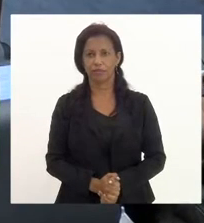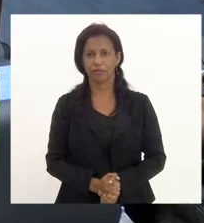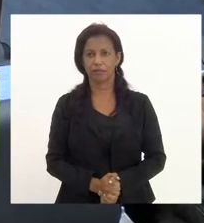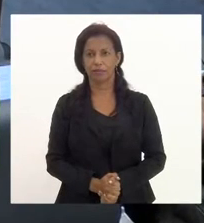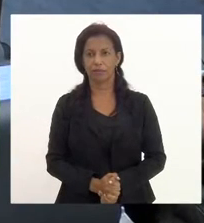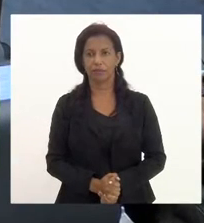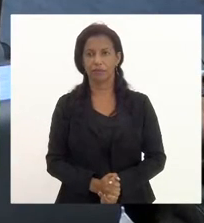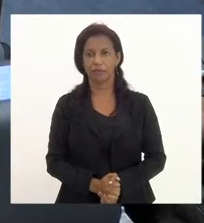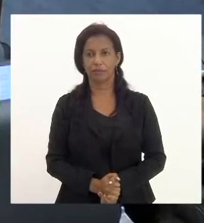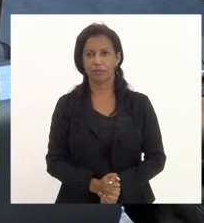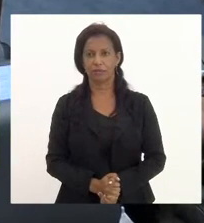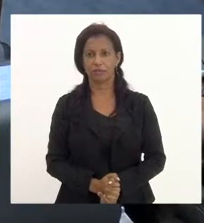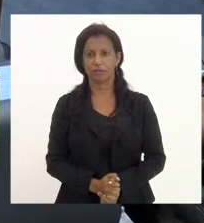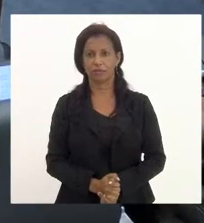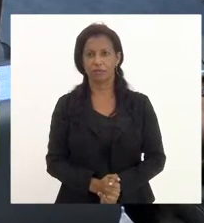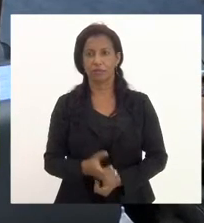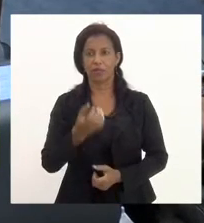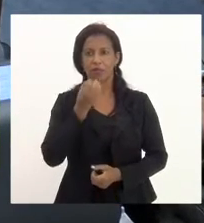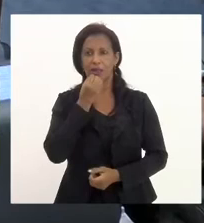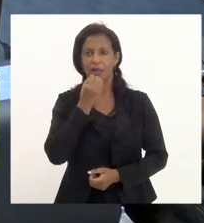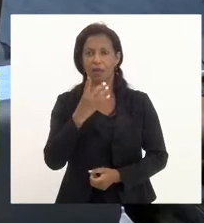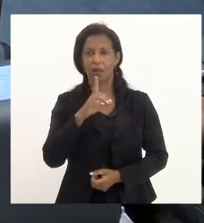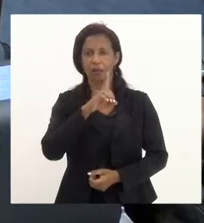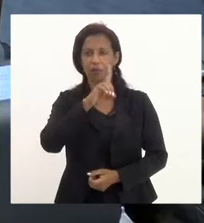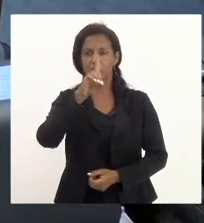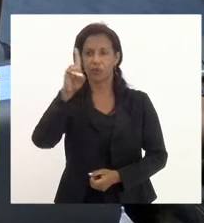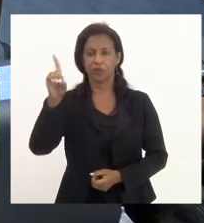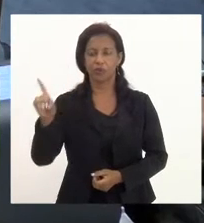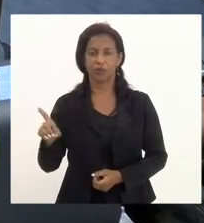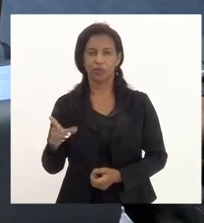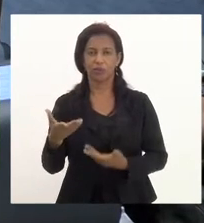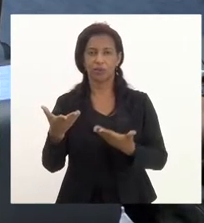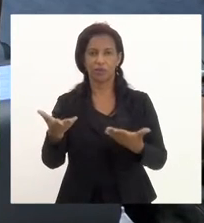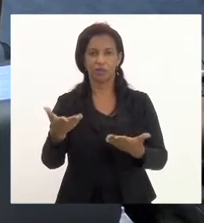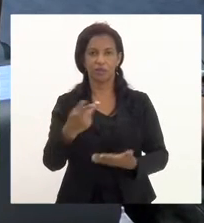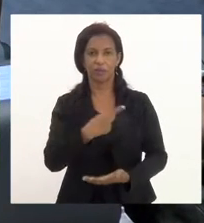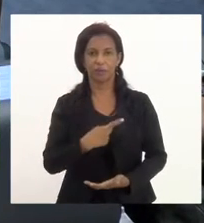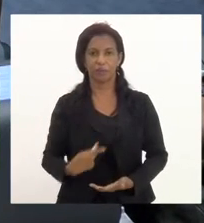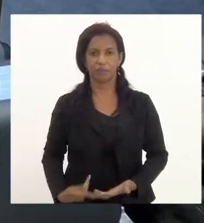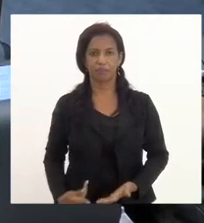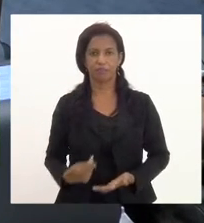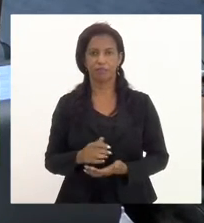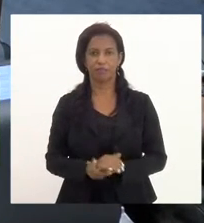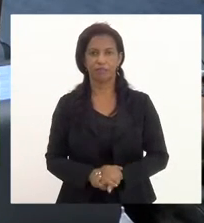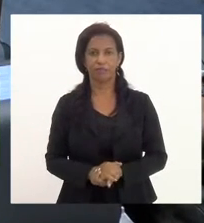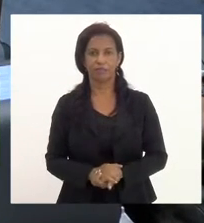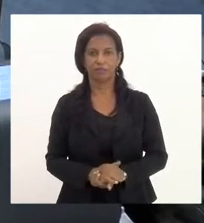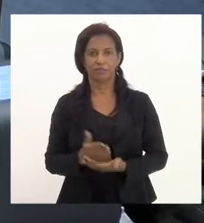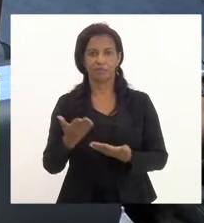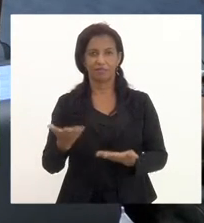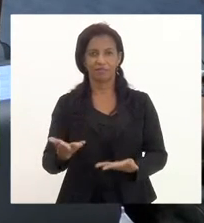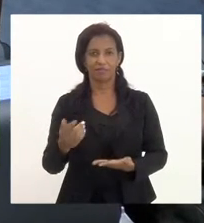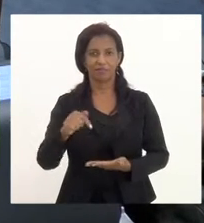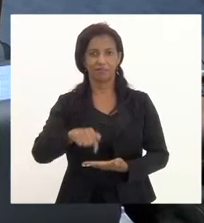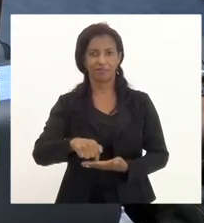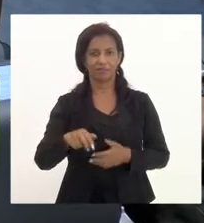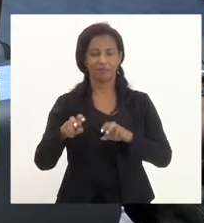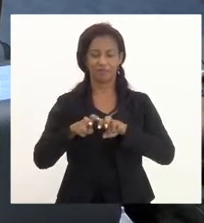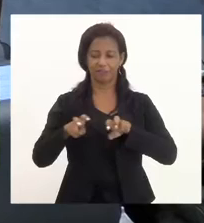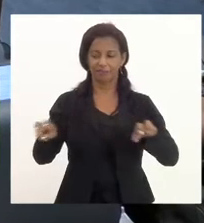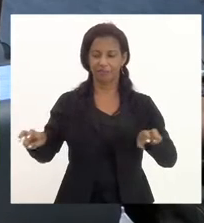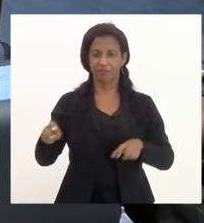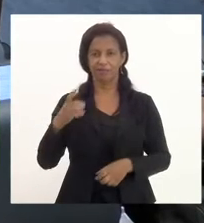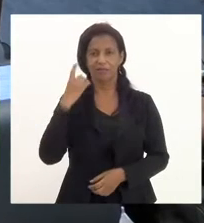Oi bom dia senhor presidente está presidindo essa mesa